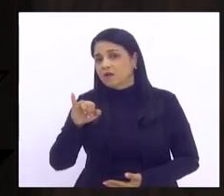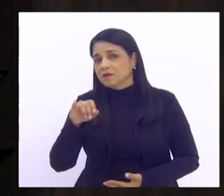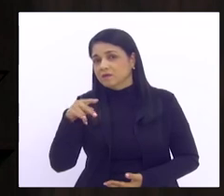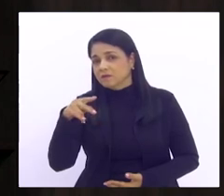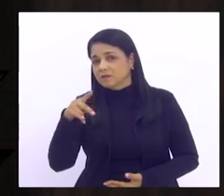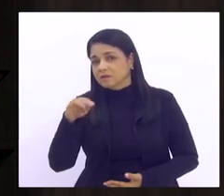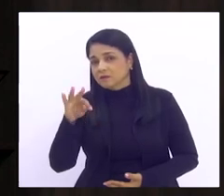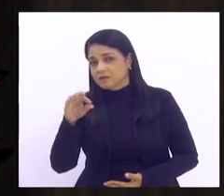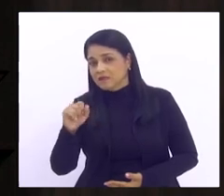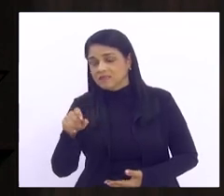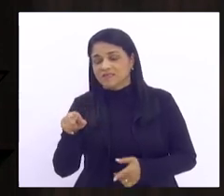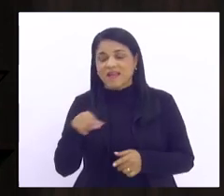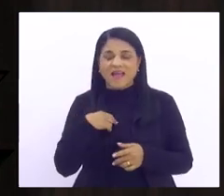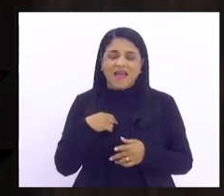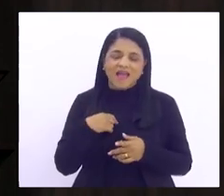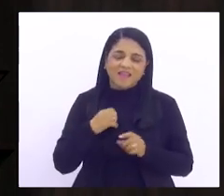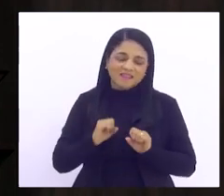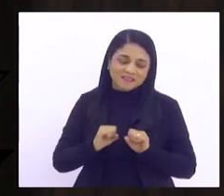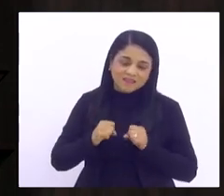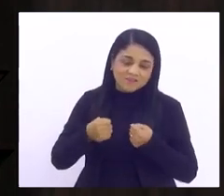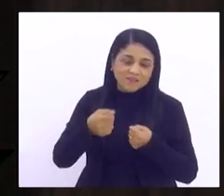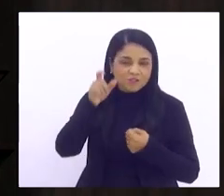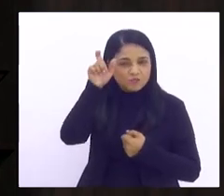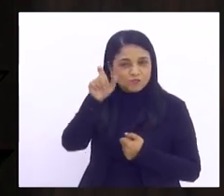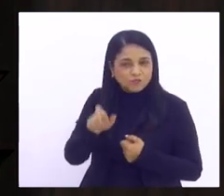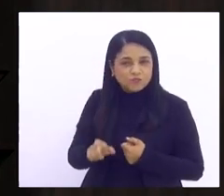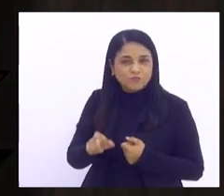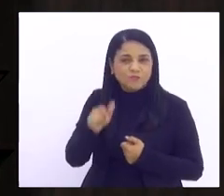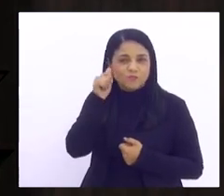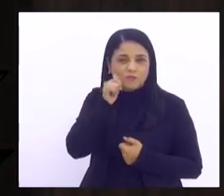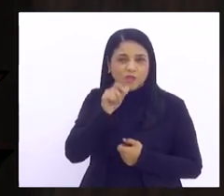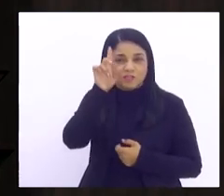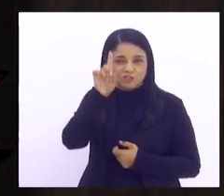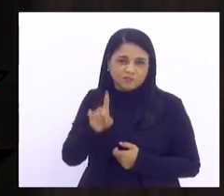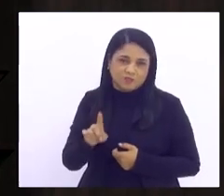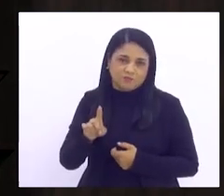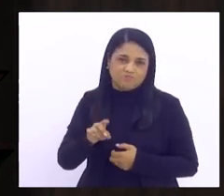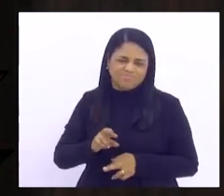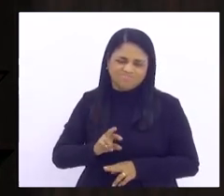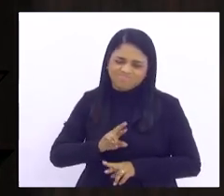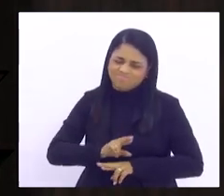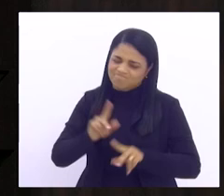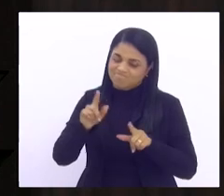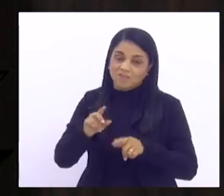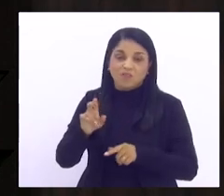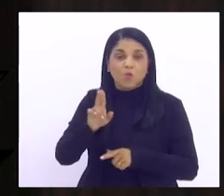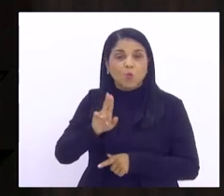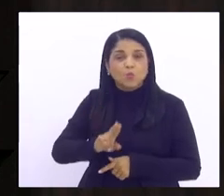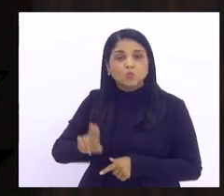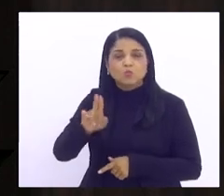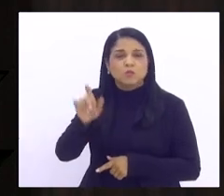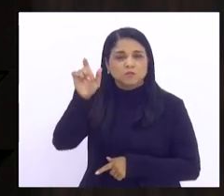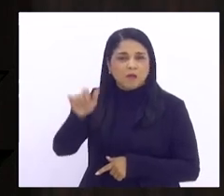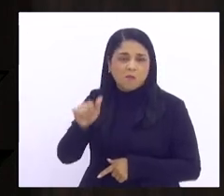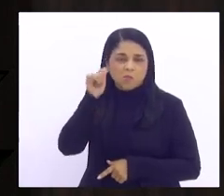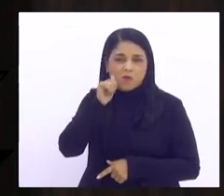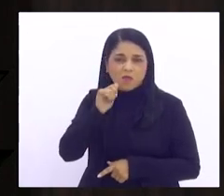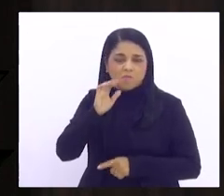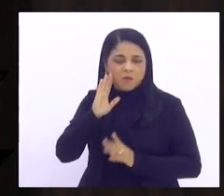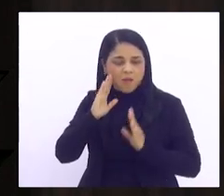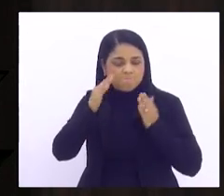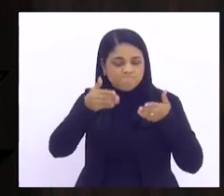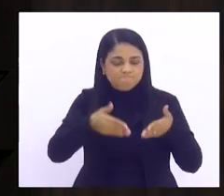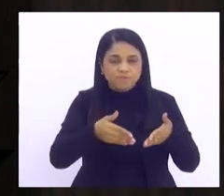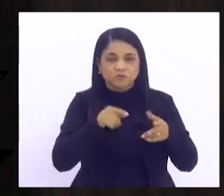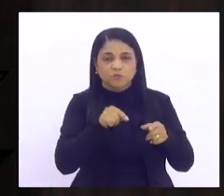estamos lutando pelo direito da mulher. Na verdade, estão usando as mulheres em benefício de uma causa de morte, de